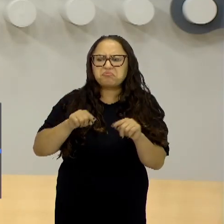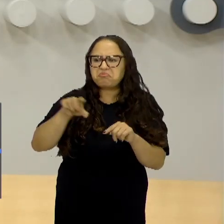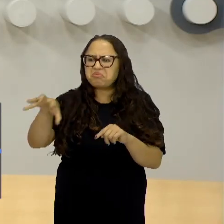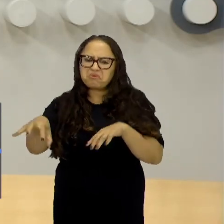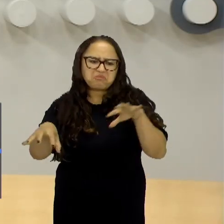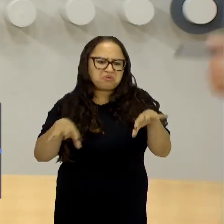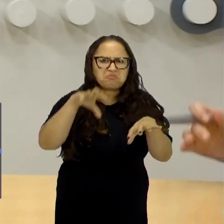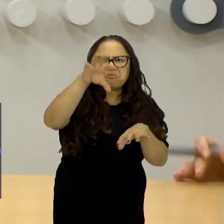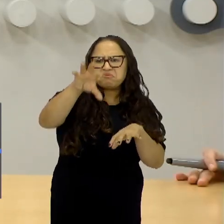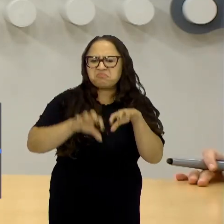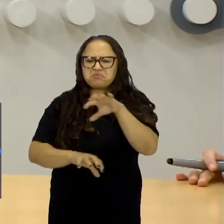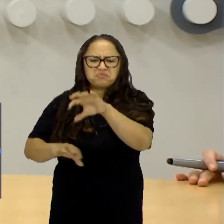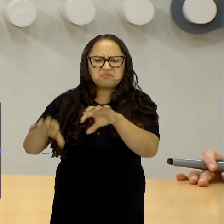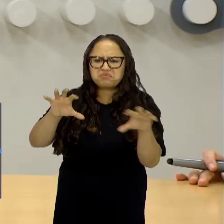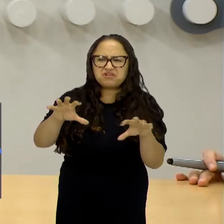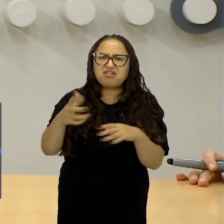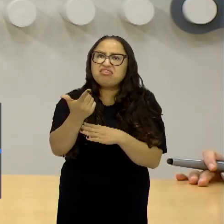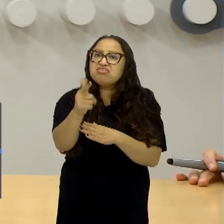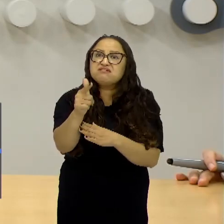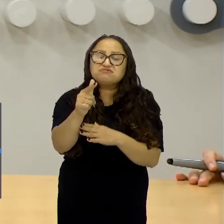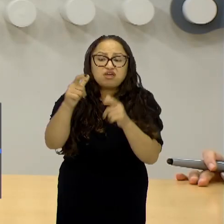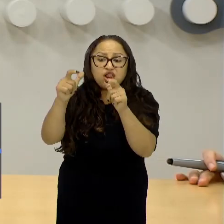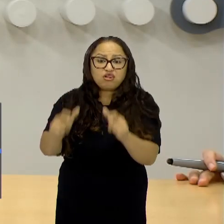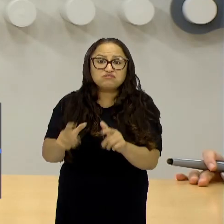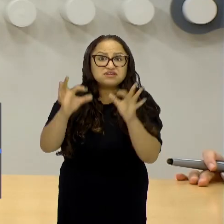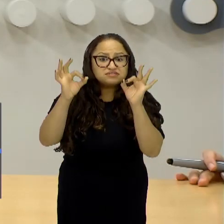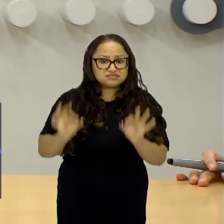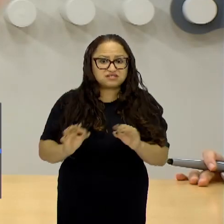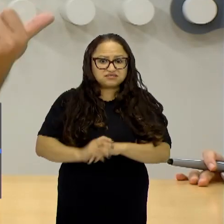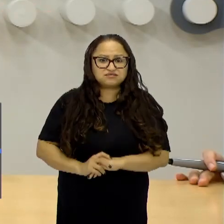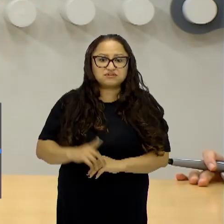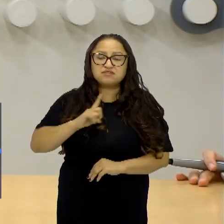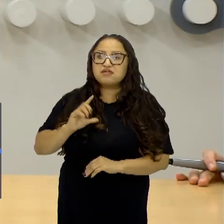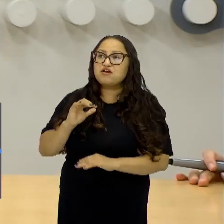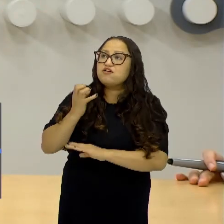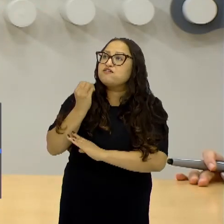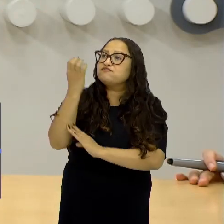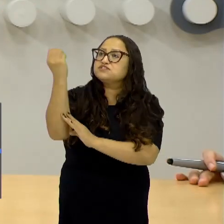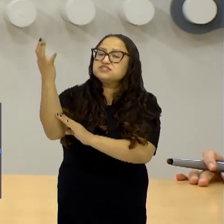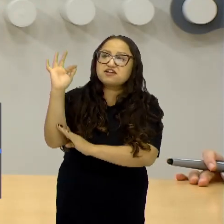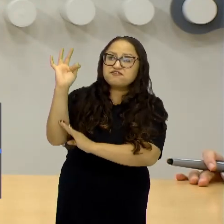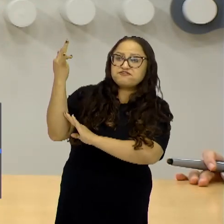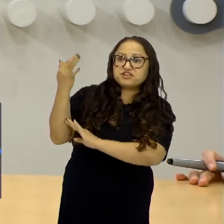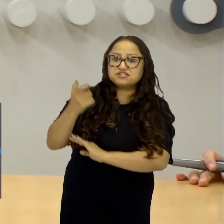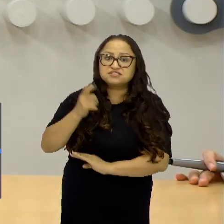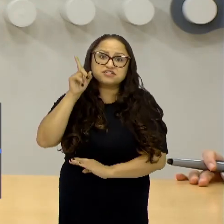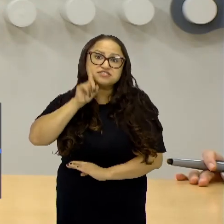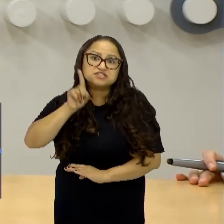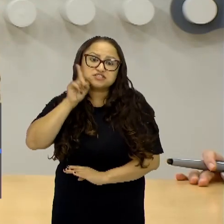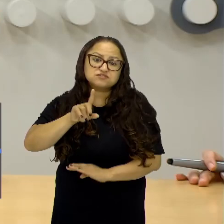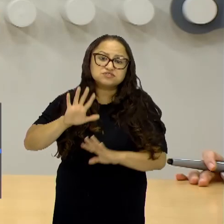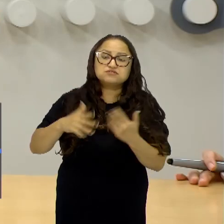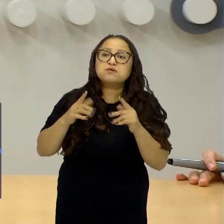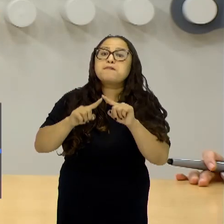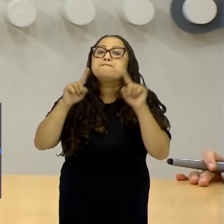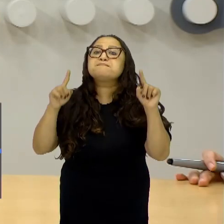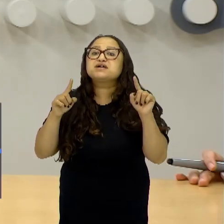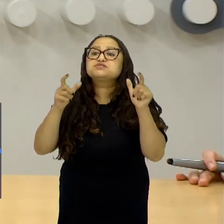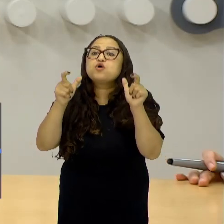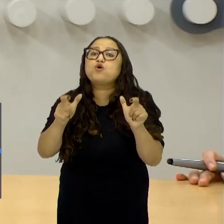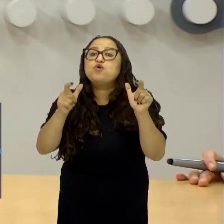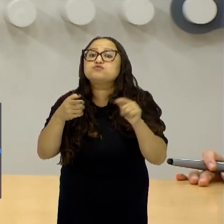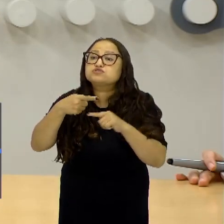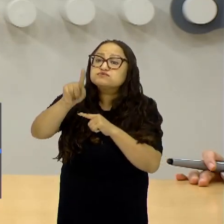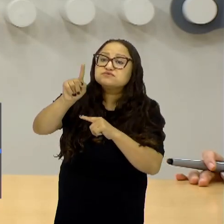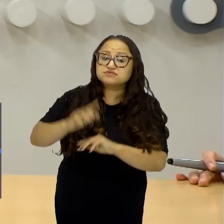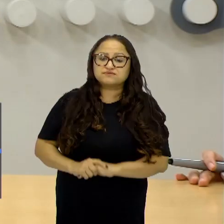onde? Olha, eu visitei a França, visitei a Austrália, visitei os Estados Unidos, visitei... peraí, você tá... Mas qual caminho você fez? Ah, tá,